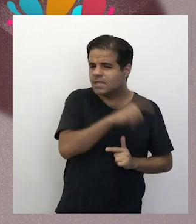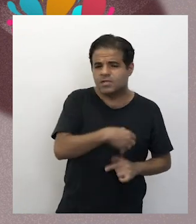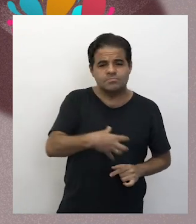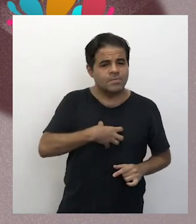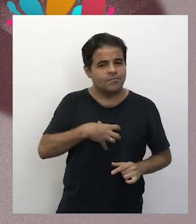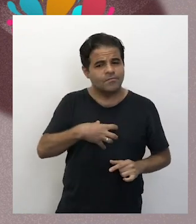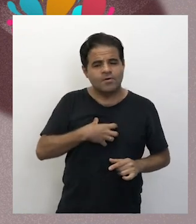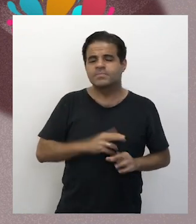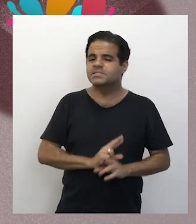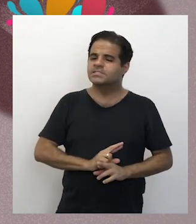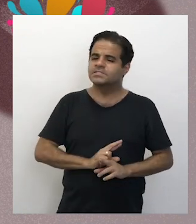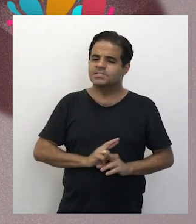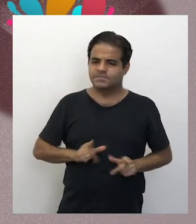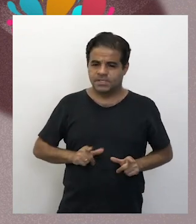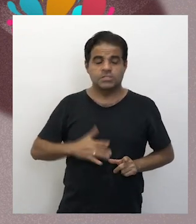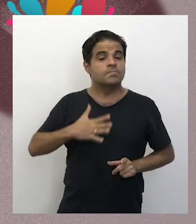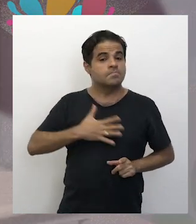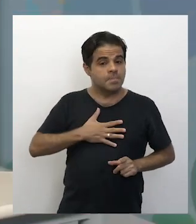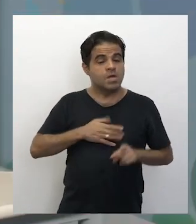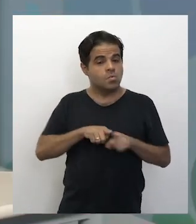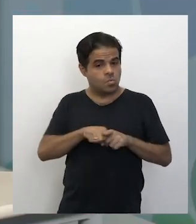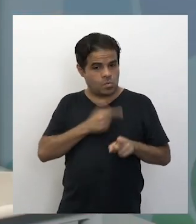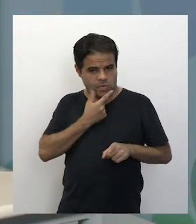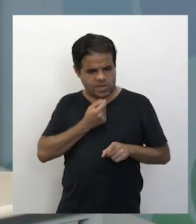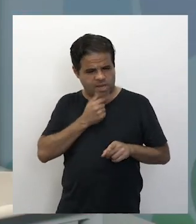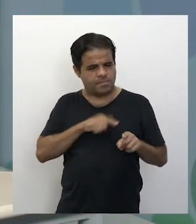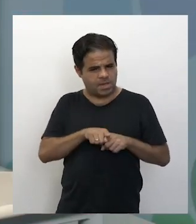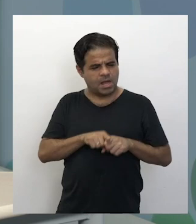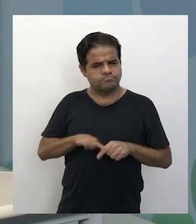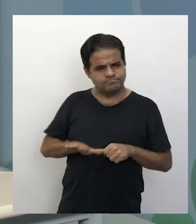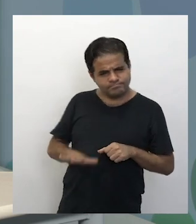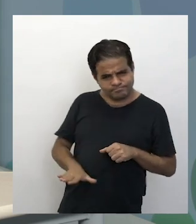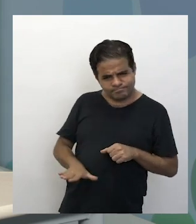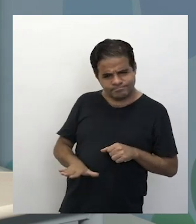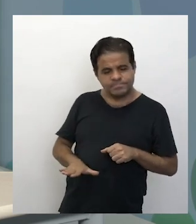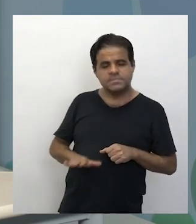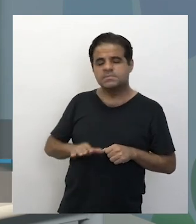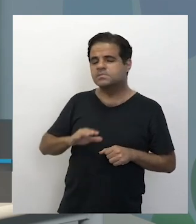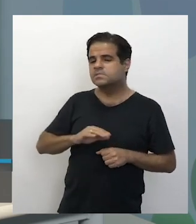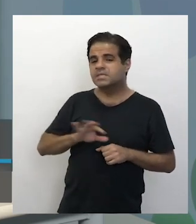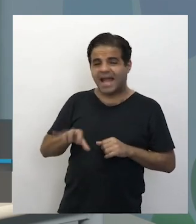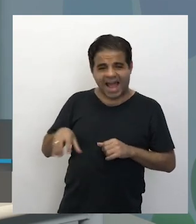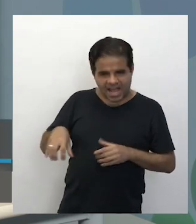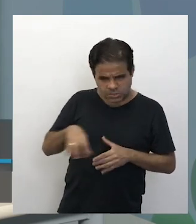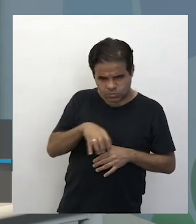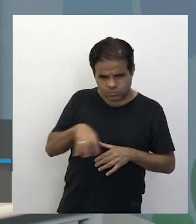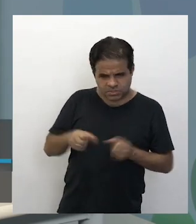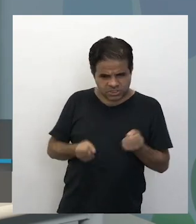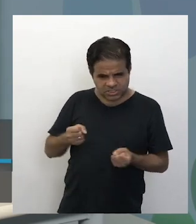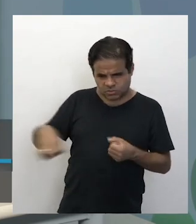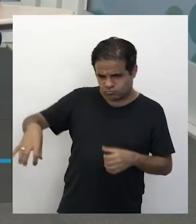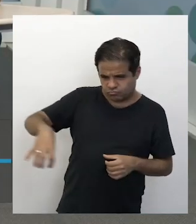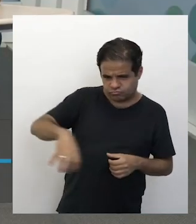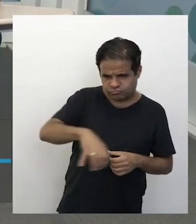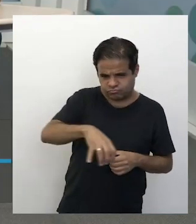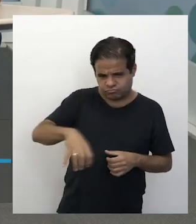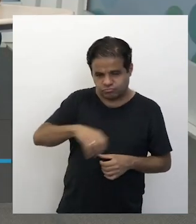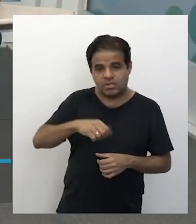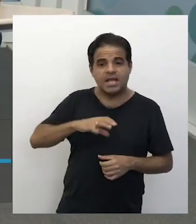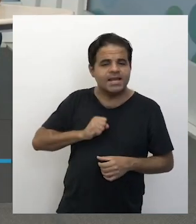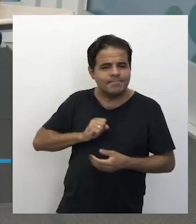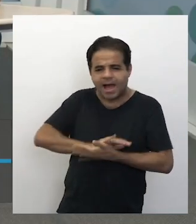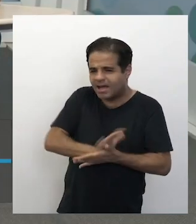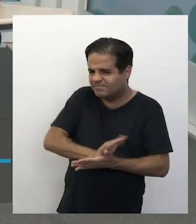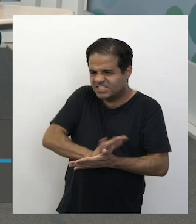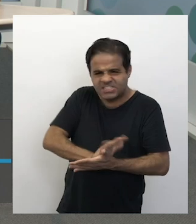forma diferente. O meu irmão, professor Anderson, quando ele era criança, ele adorava destruir os carrinhos dele. Eu ia me dar bem com o seu irmão. E